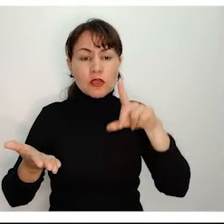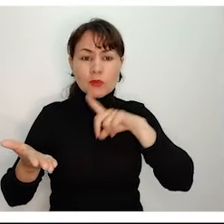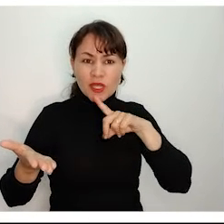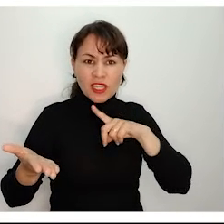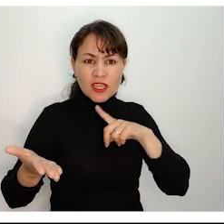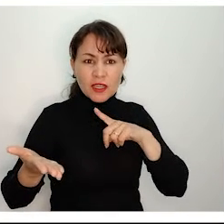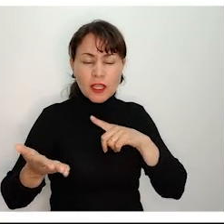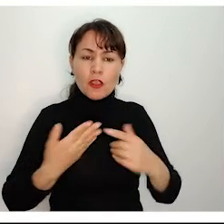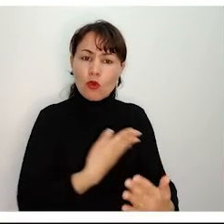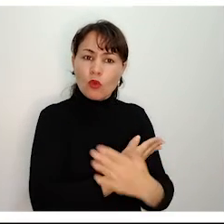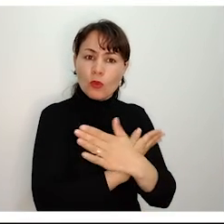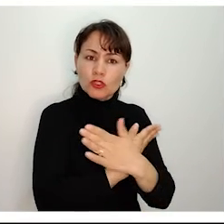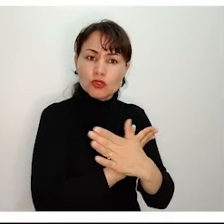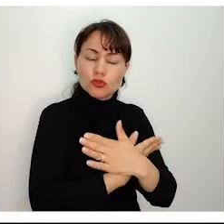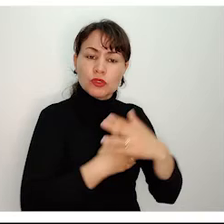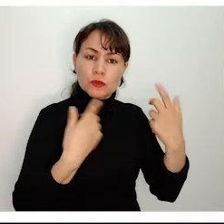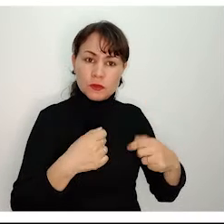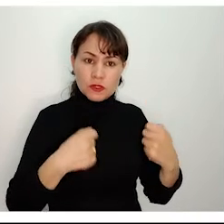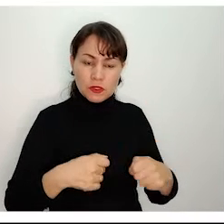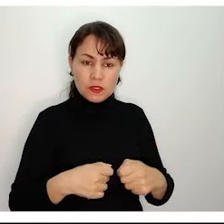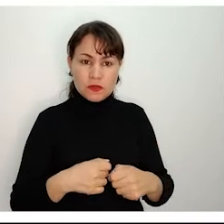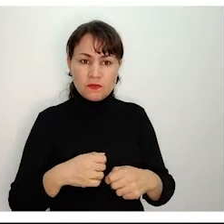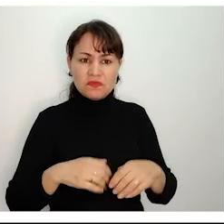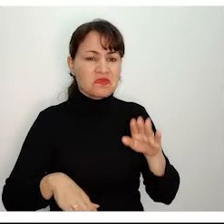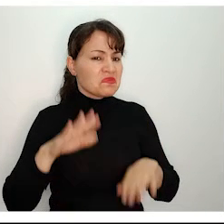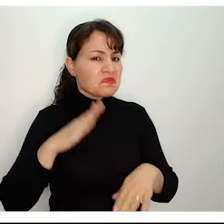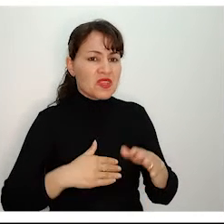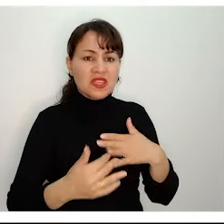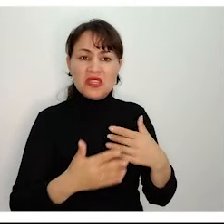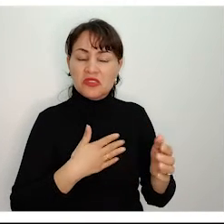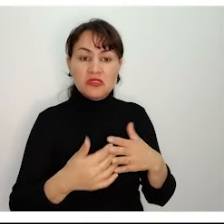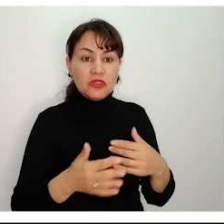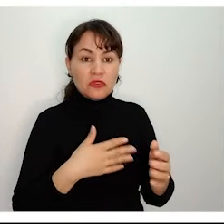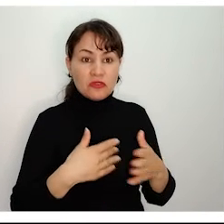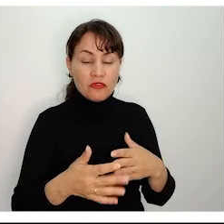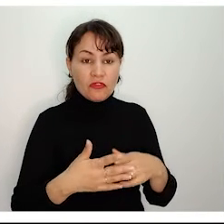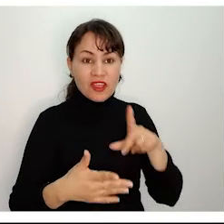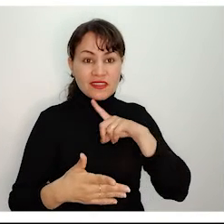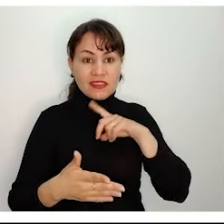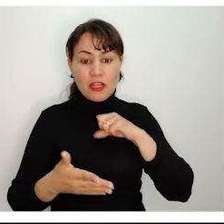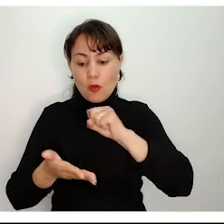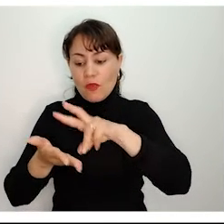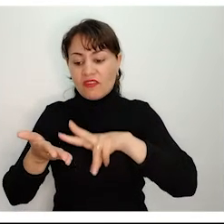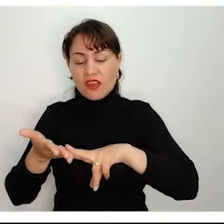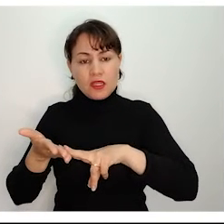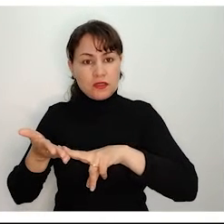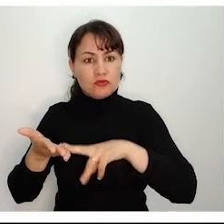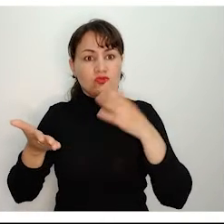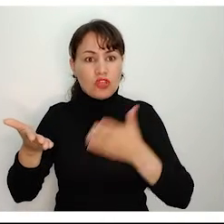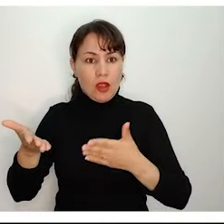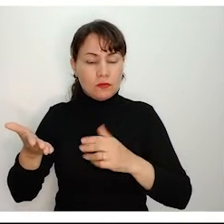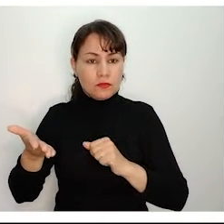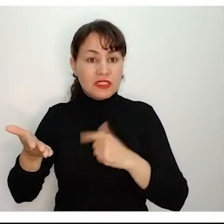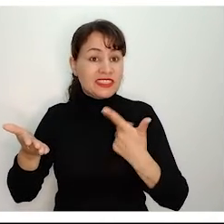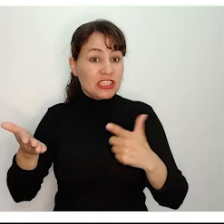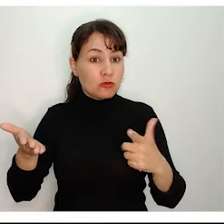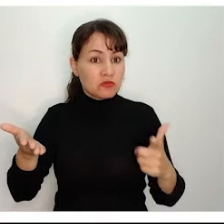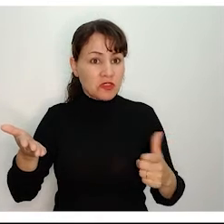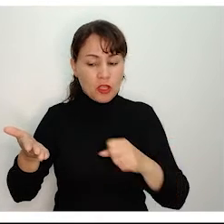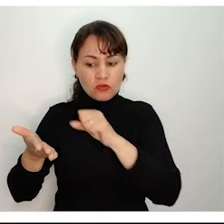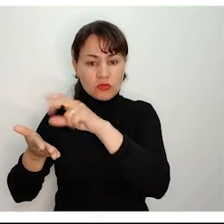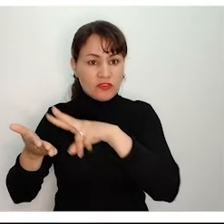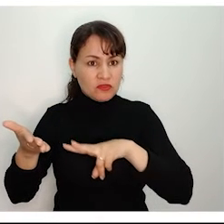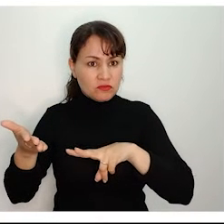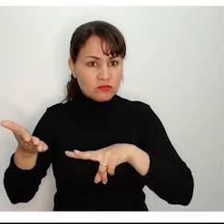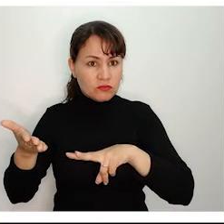e para que ela receba o auxílio que ela precisa, independente de ter ou não um diagnóstico. Se